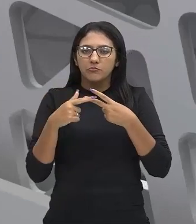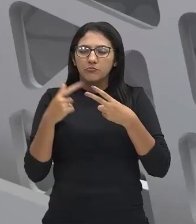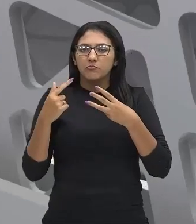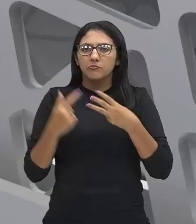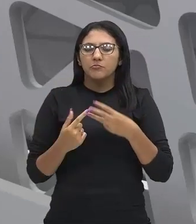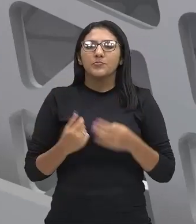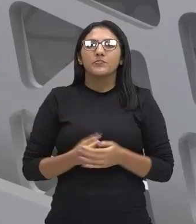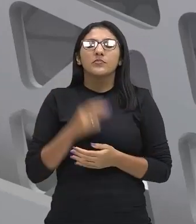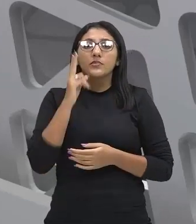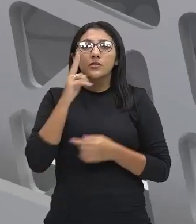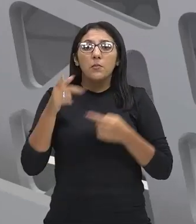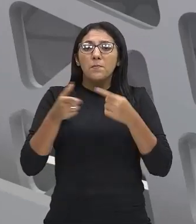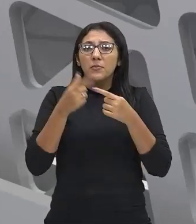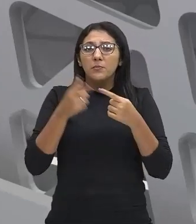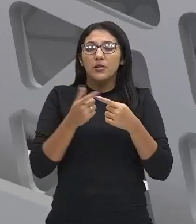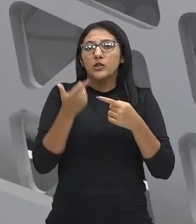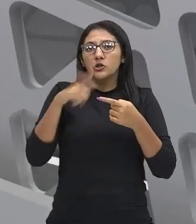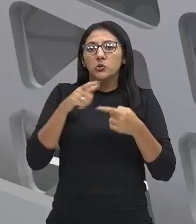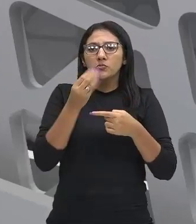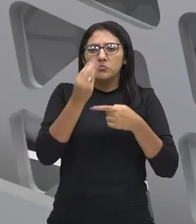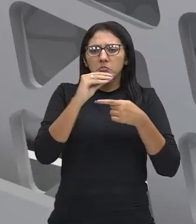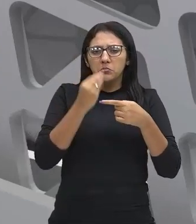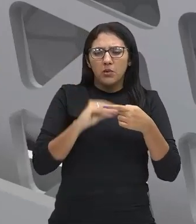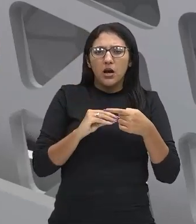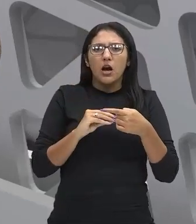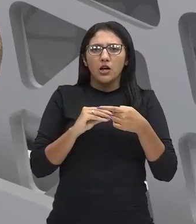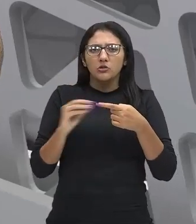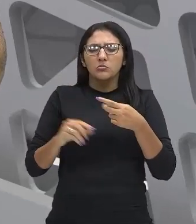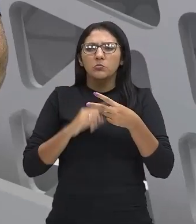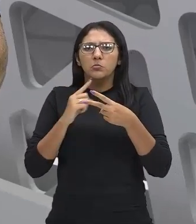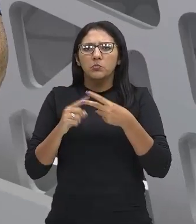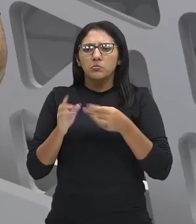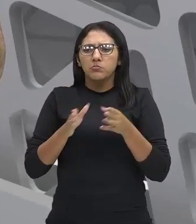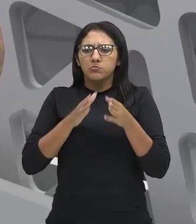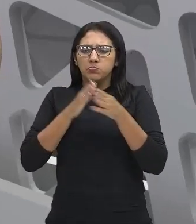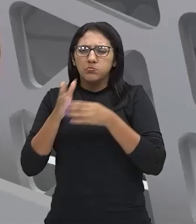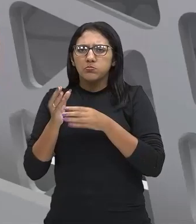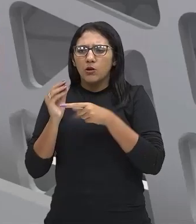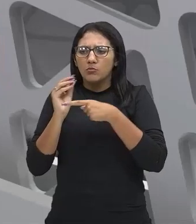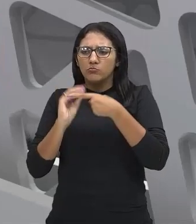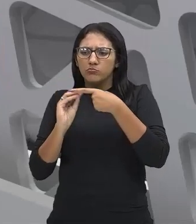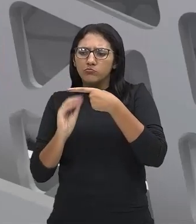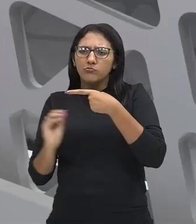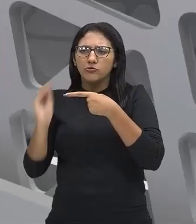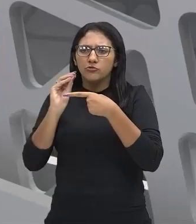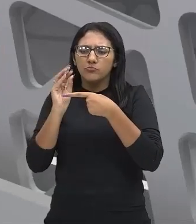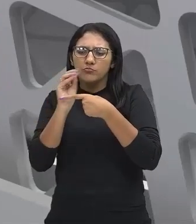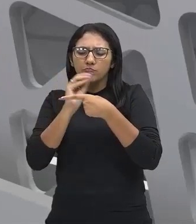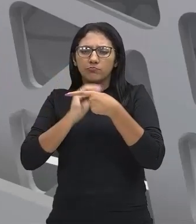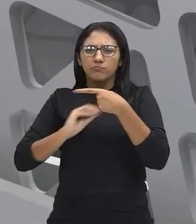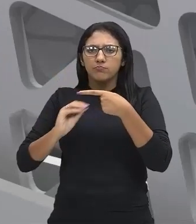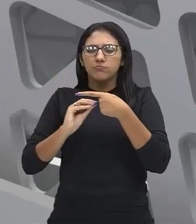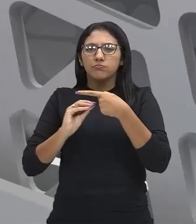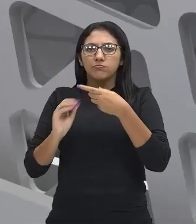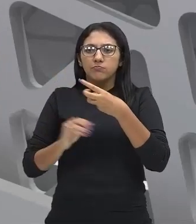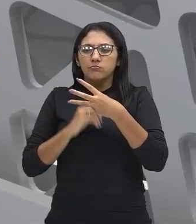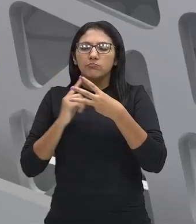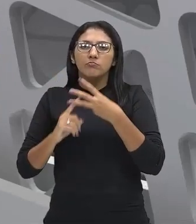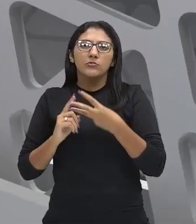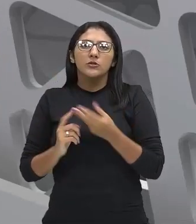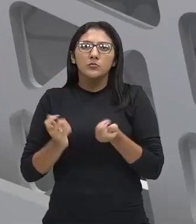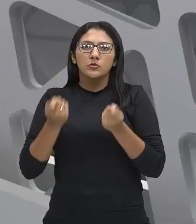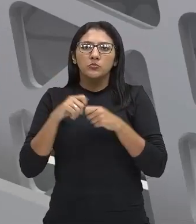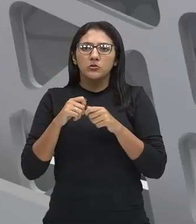Primeiro, você repete a primeira fração, depois inverte a segunda fração e depois multiplica as